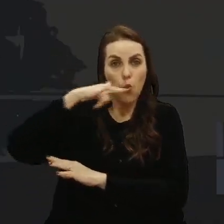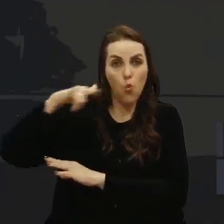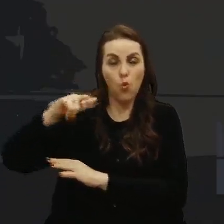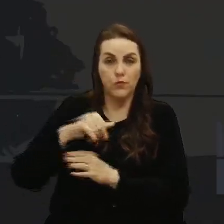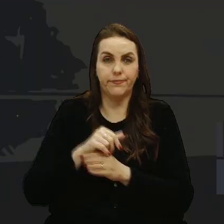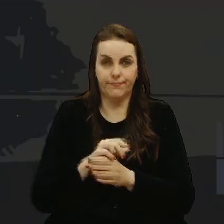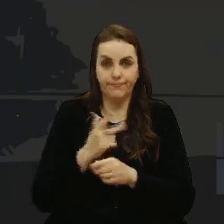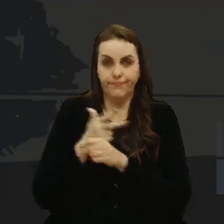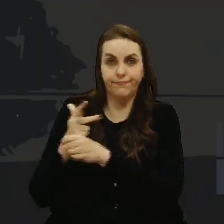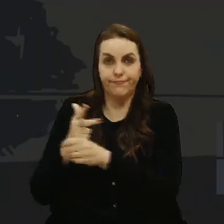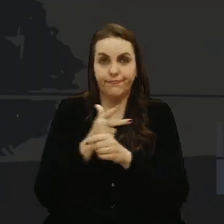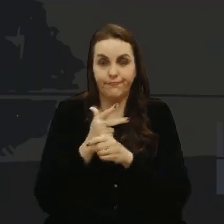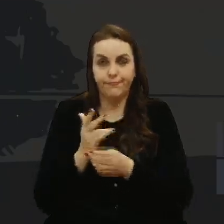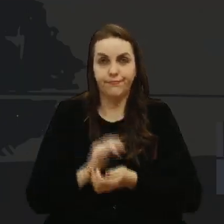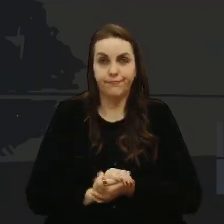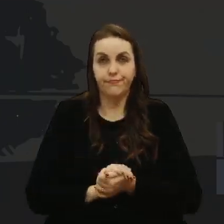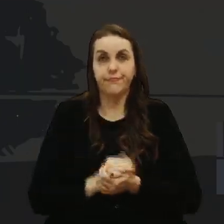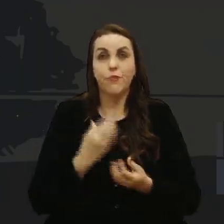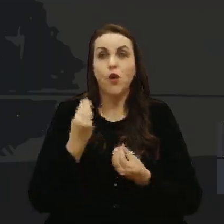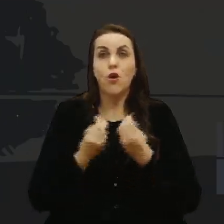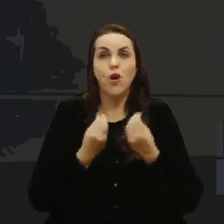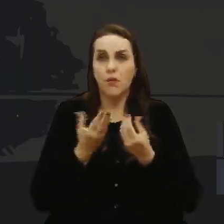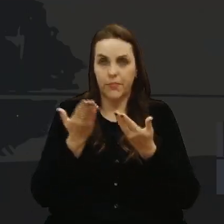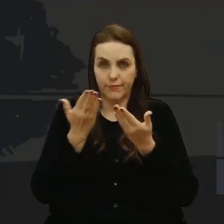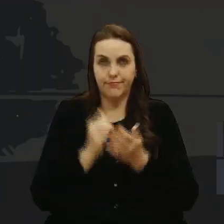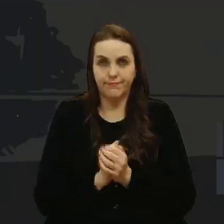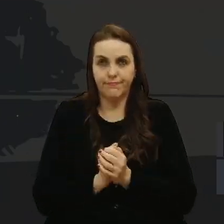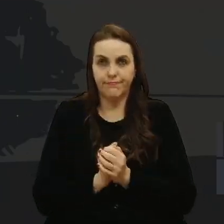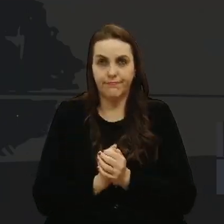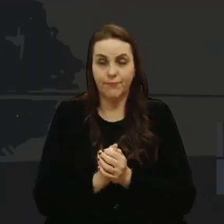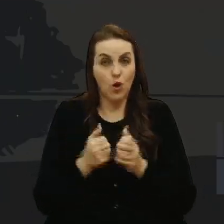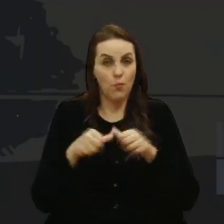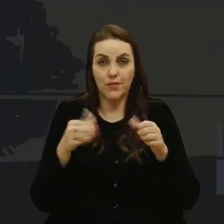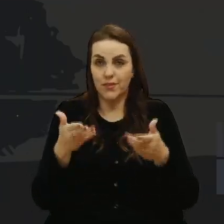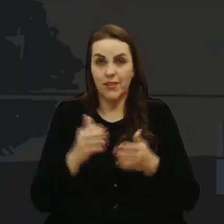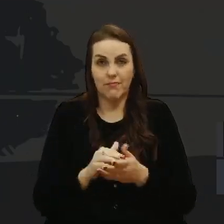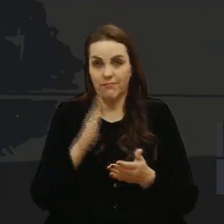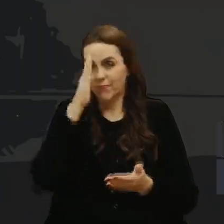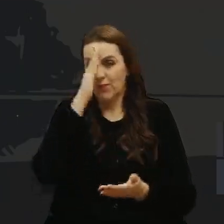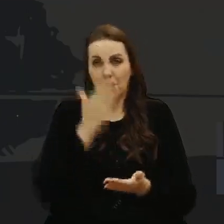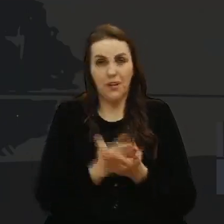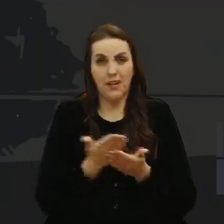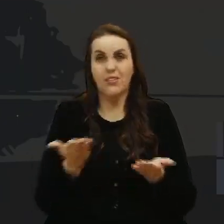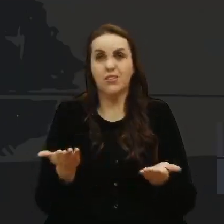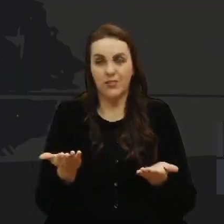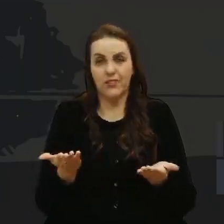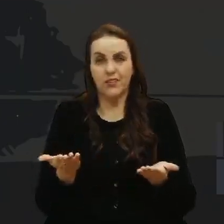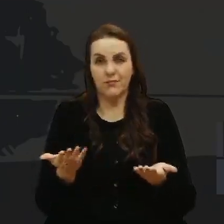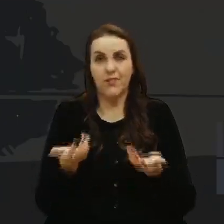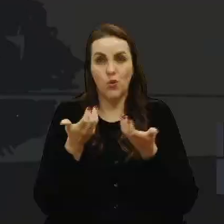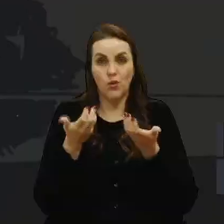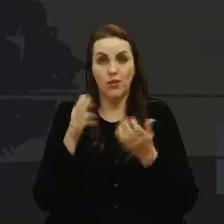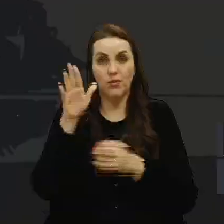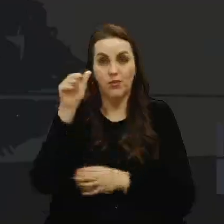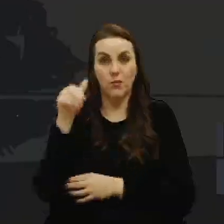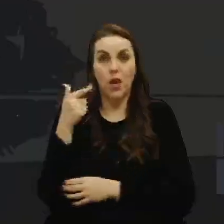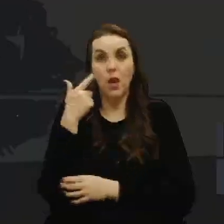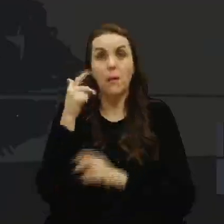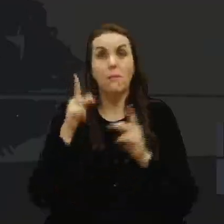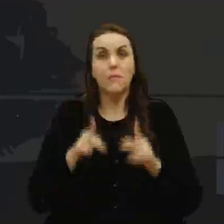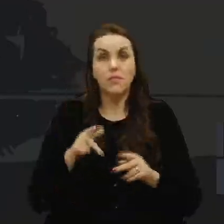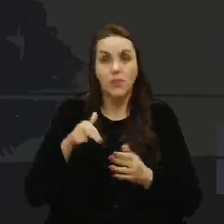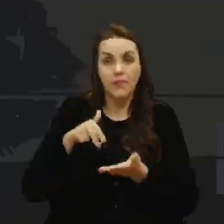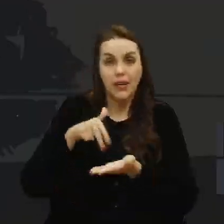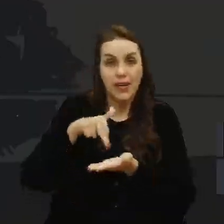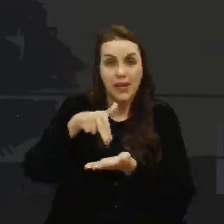Olha a situação do Ecopark. É inacreditável. Então, eu queria fazer uma convocação. Olha como é que a pessoa vai caminhar por